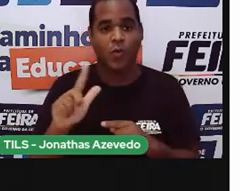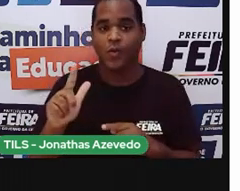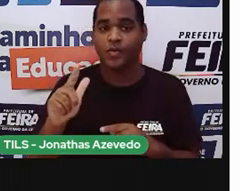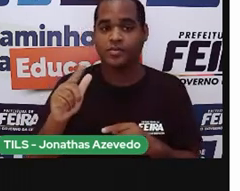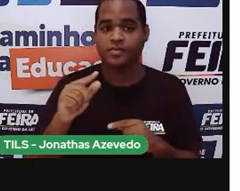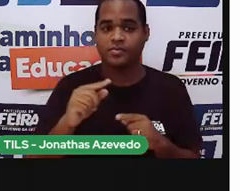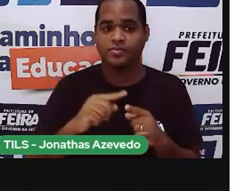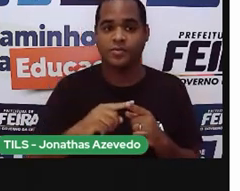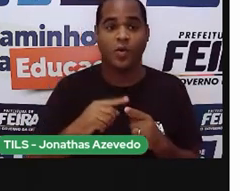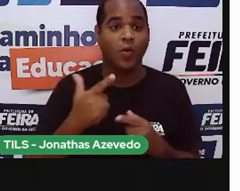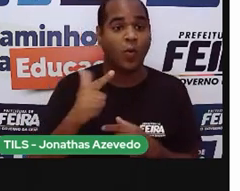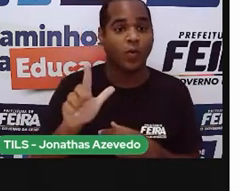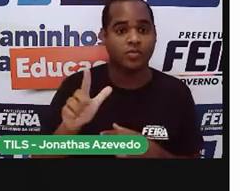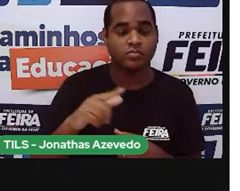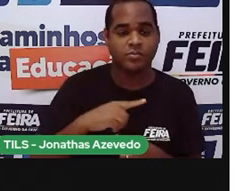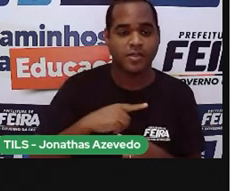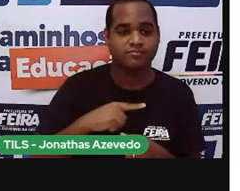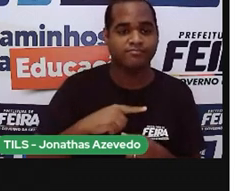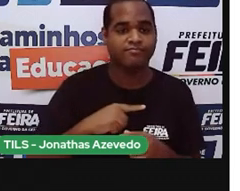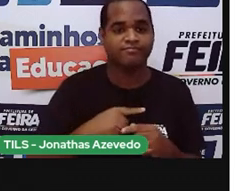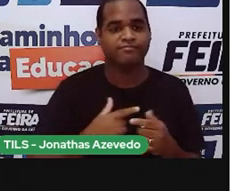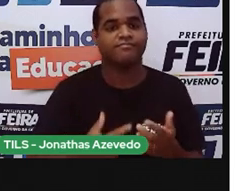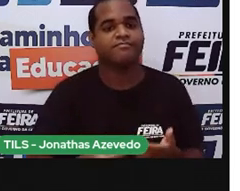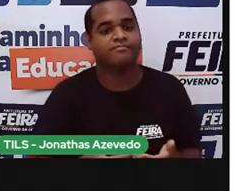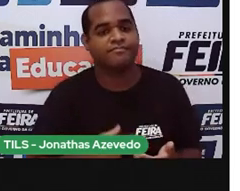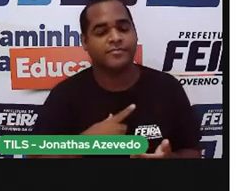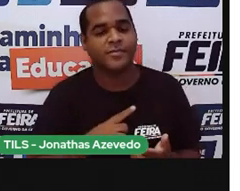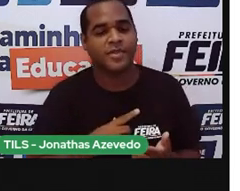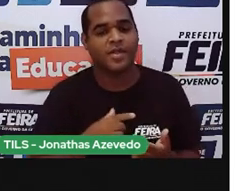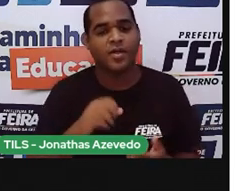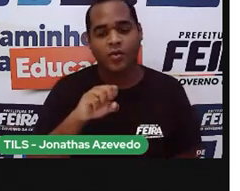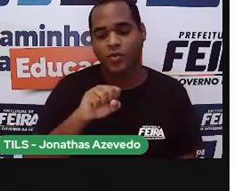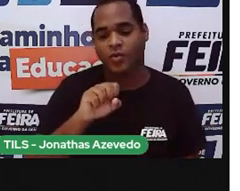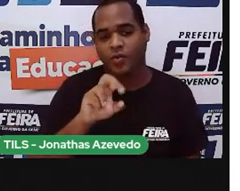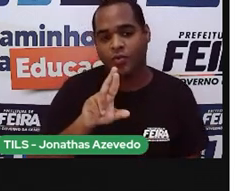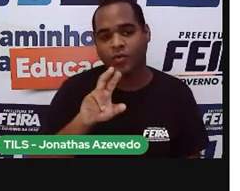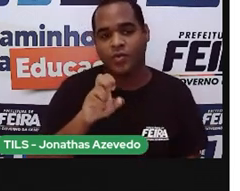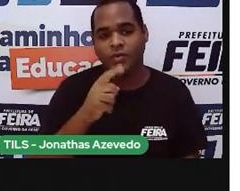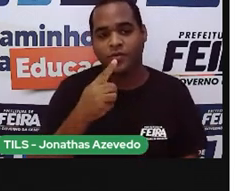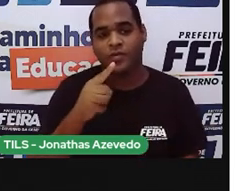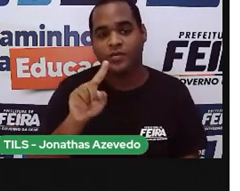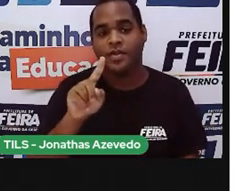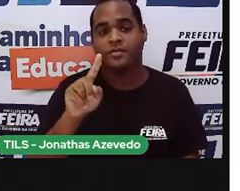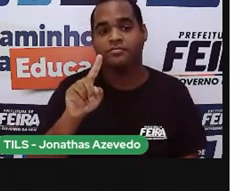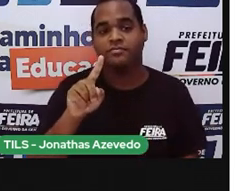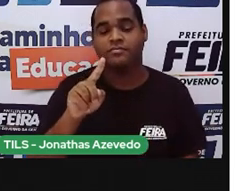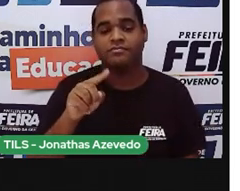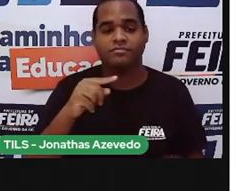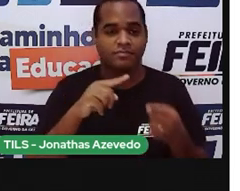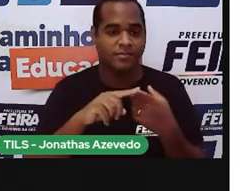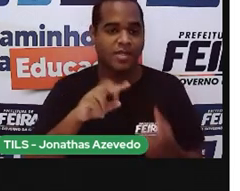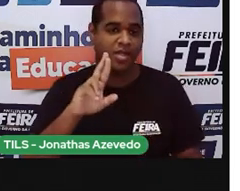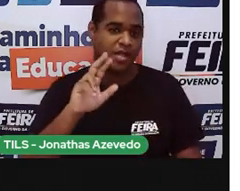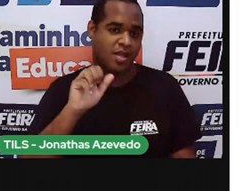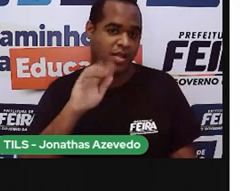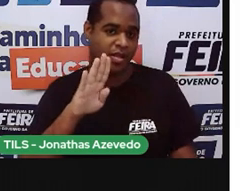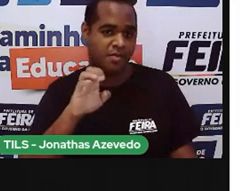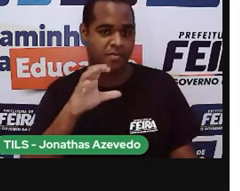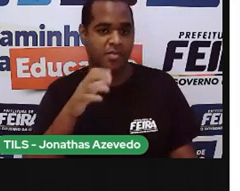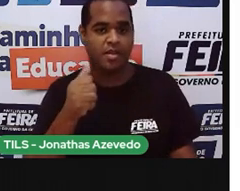O surdão Qual é o nome do instrumento é esse como o